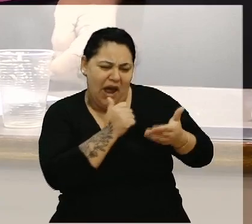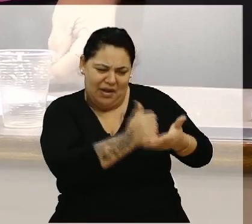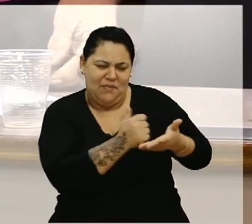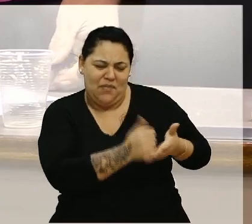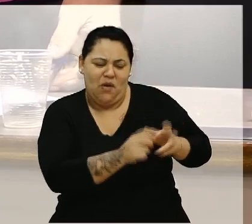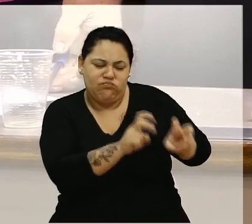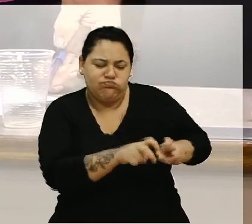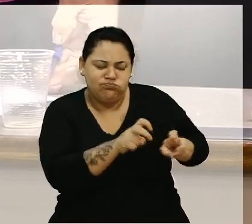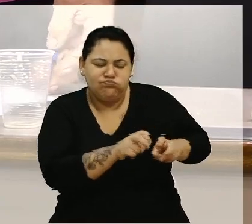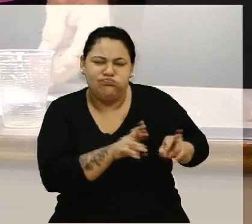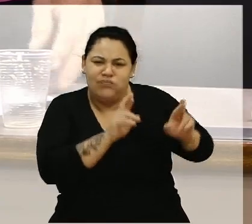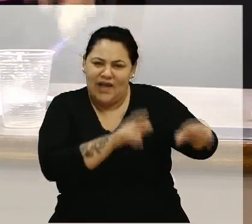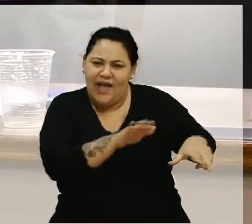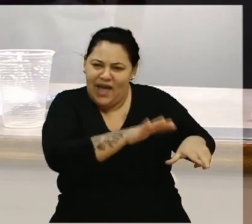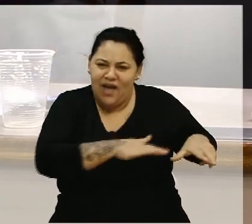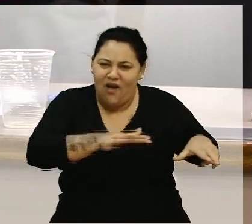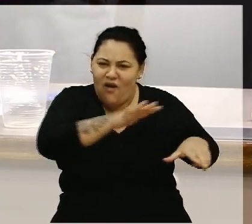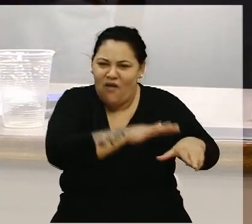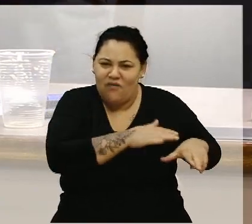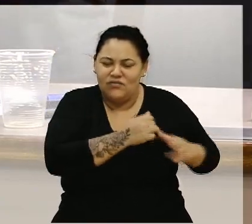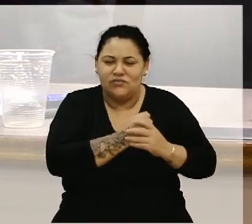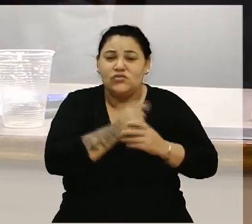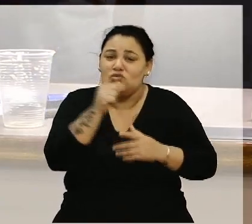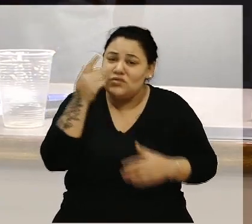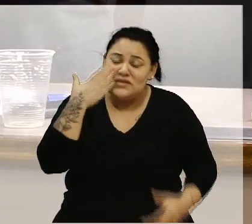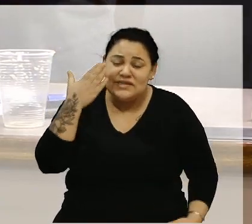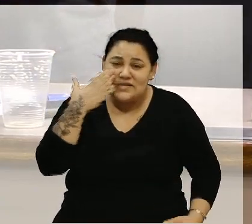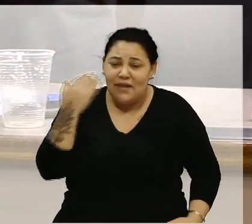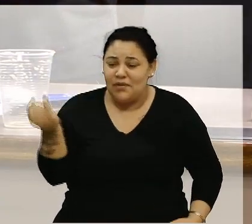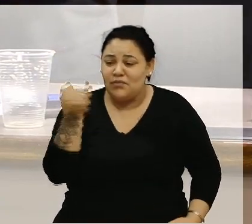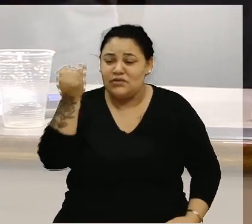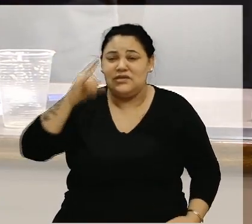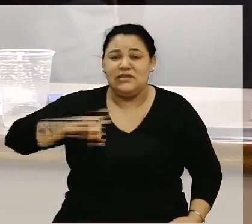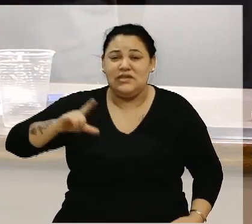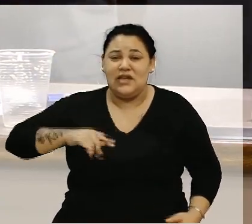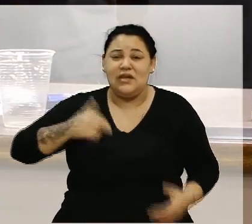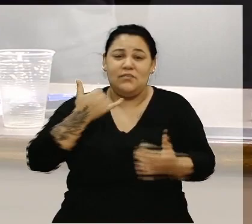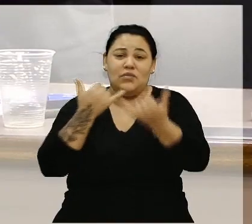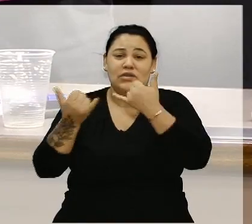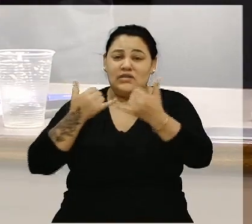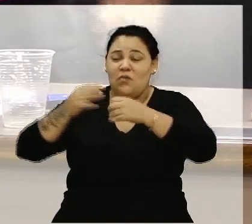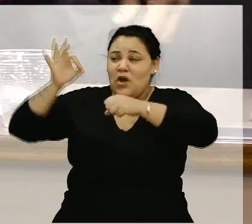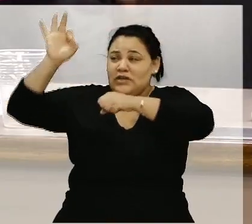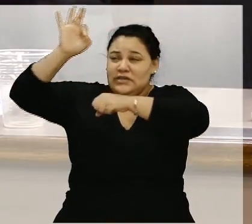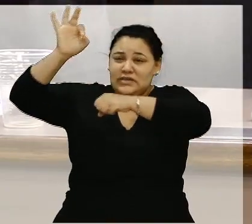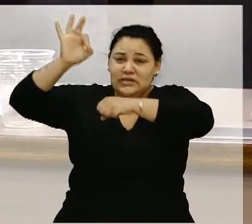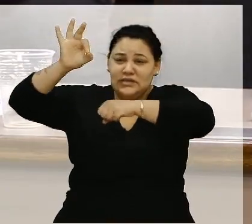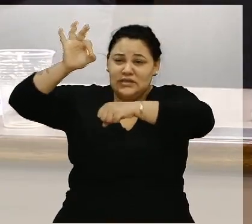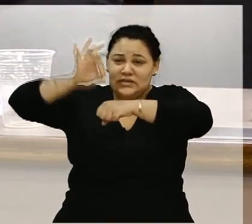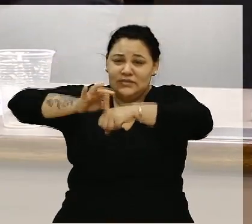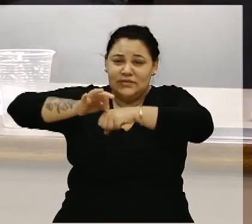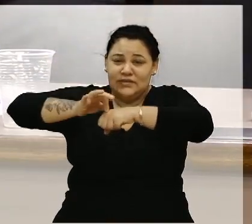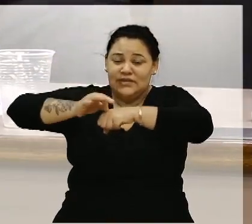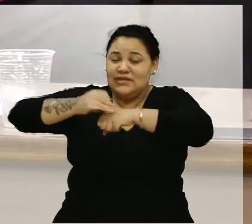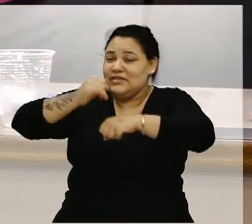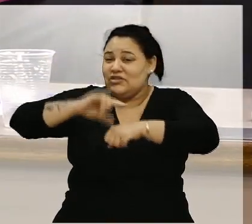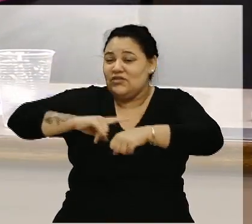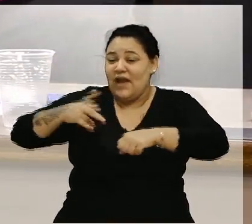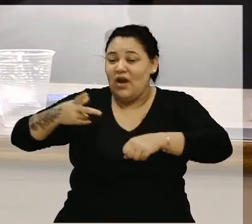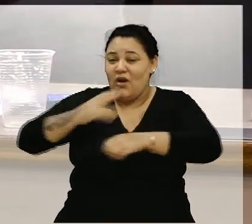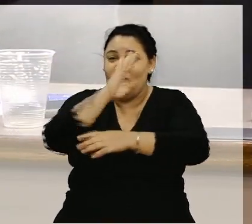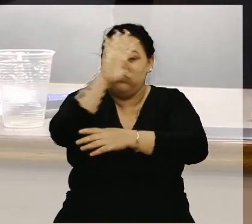zona rural, vereador Fantinel, o senhor sabe a importância que tem as abelhas. Com os cortes das árvores, as abelhas estão morrendo, que são as